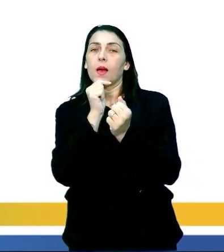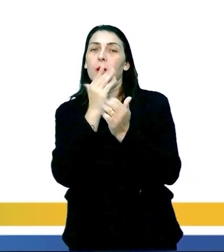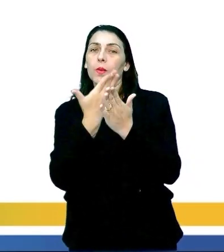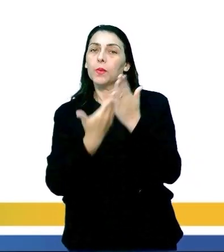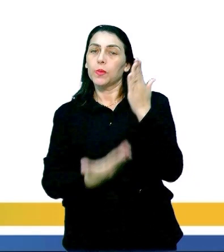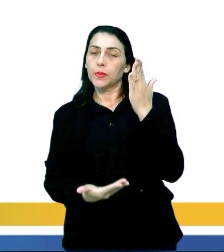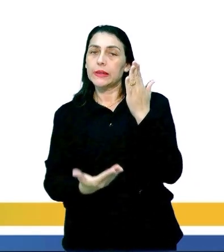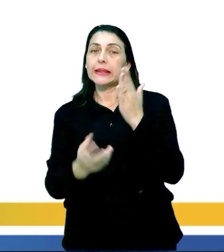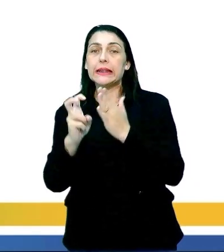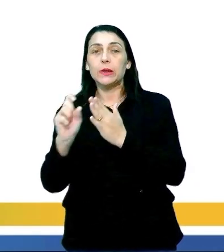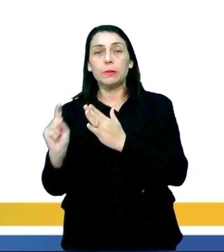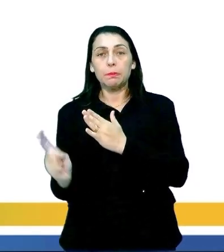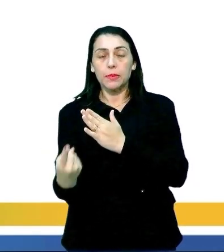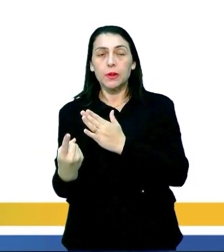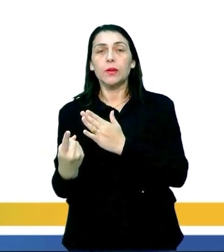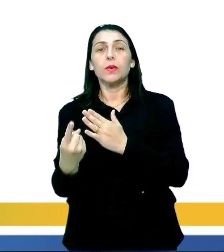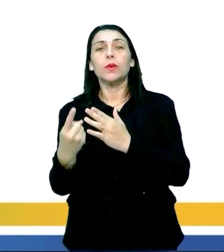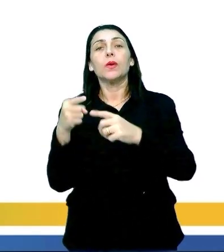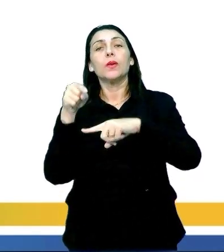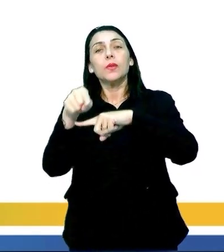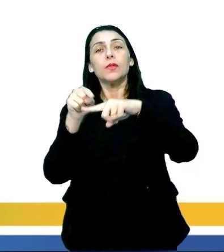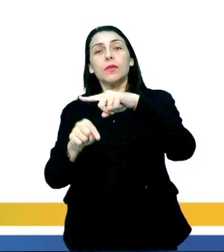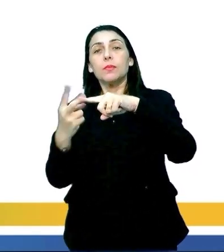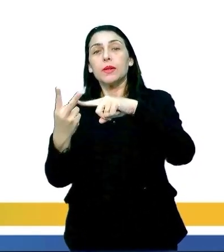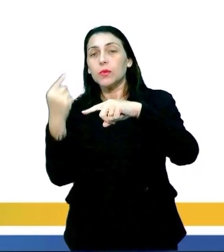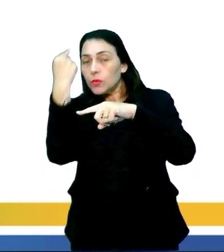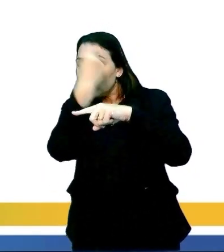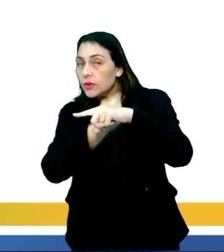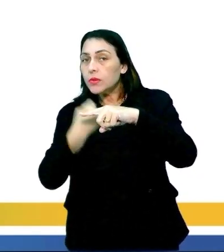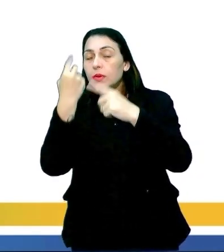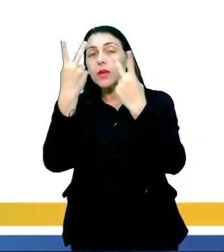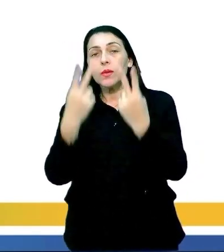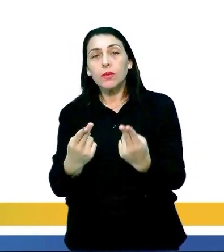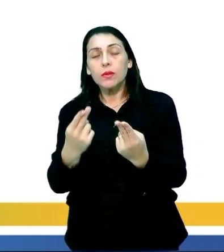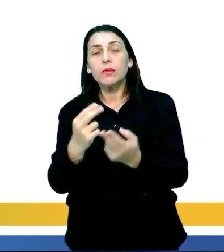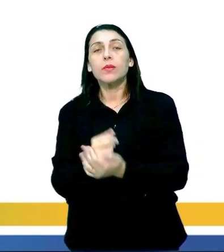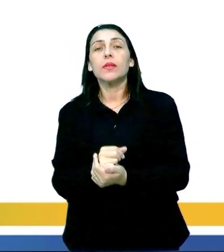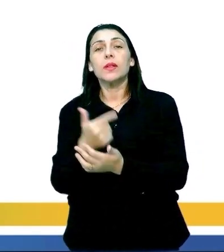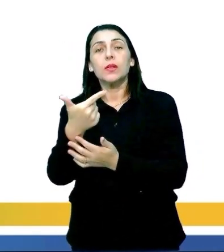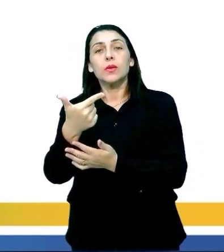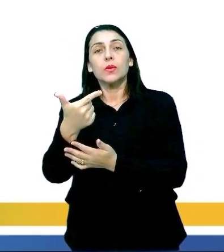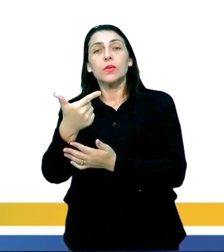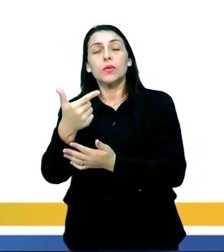Então, 5.000 litros dividido para 2 horas, que é igual a